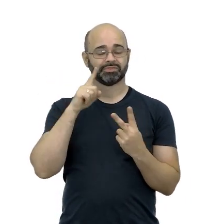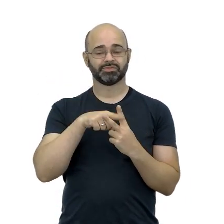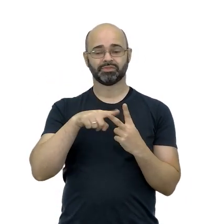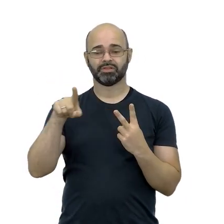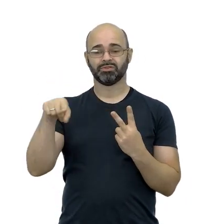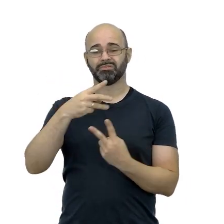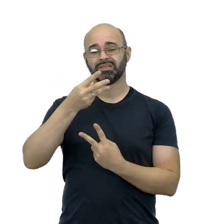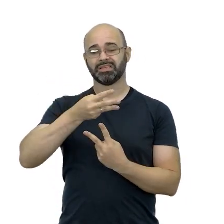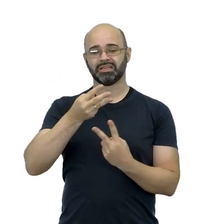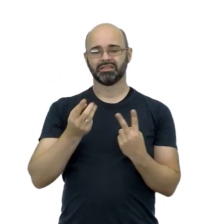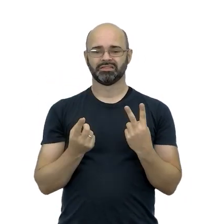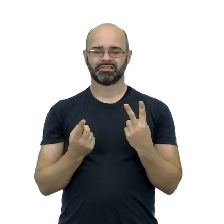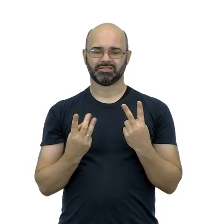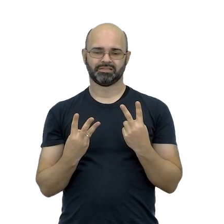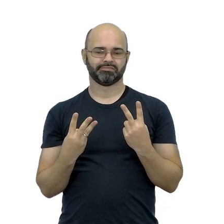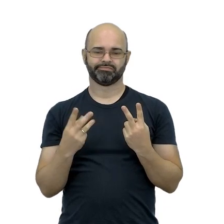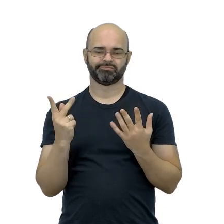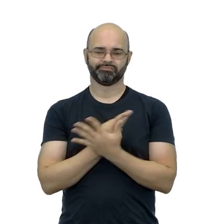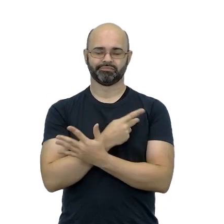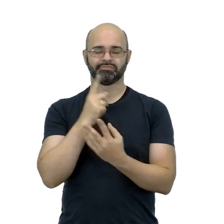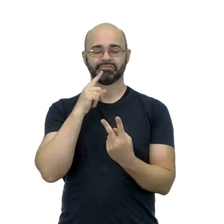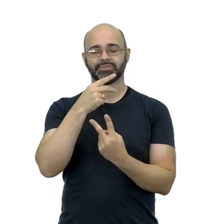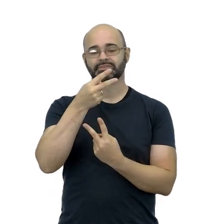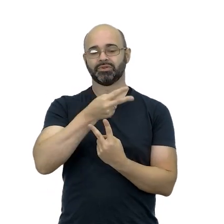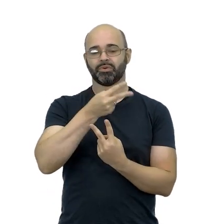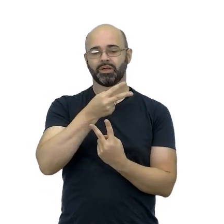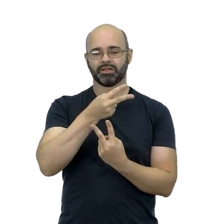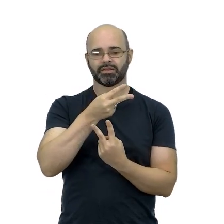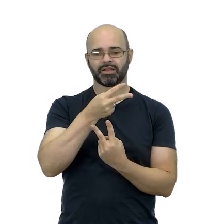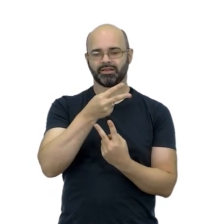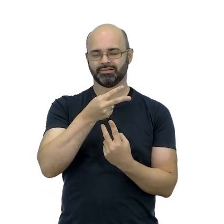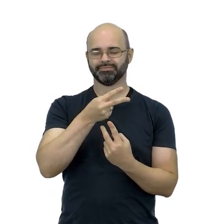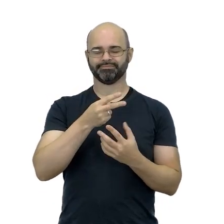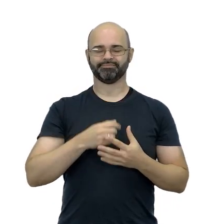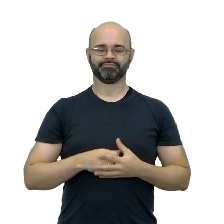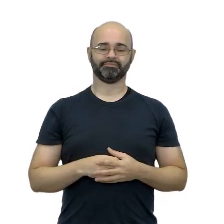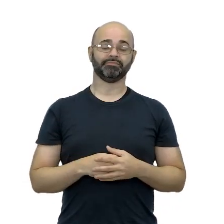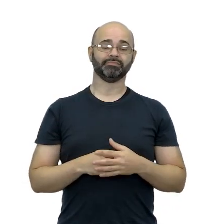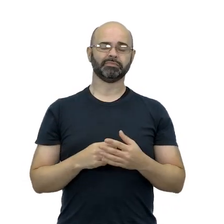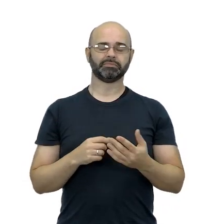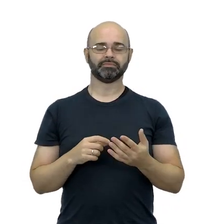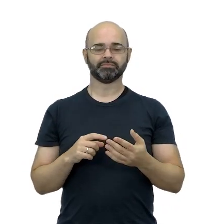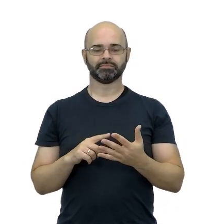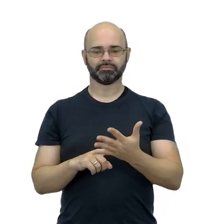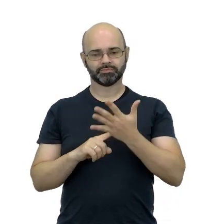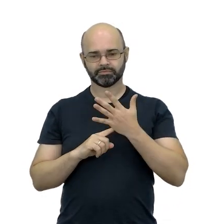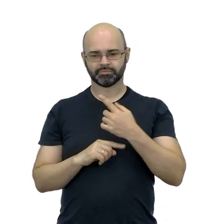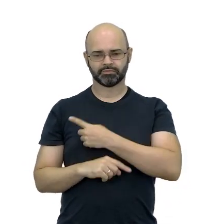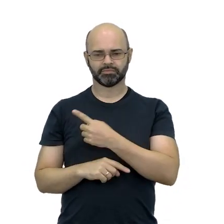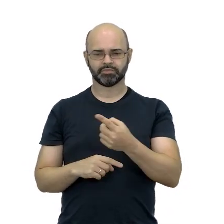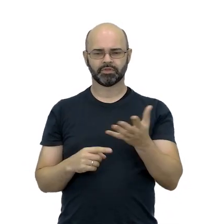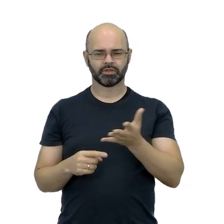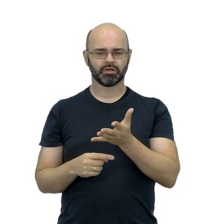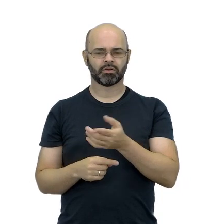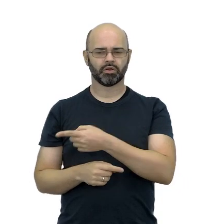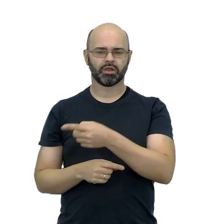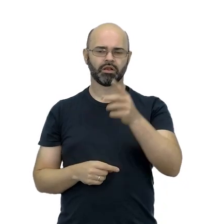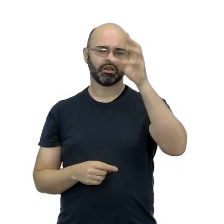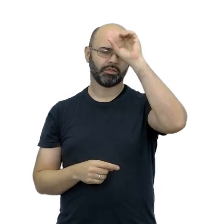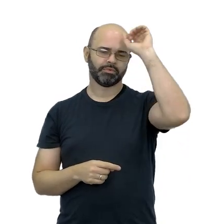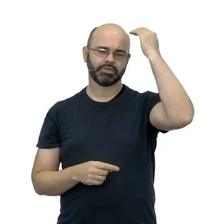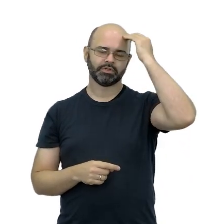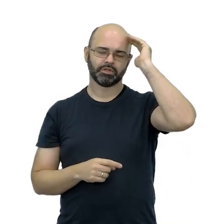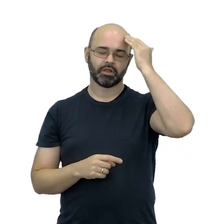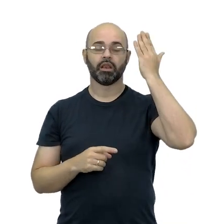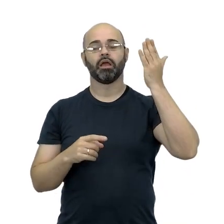13 e tratou como se fosse uma raiz quadrada. Então já mostra para nós um desvio da onde que eu posso trabalhar com ele, se não ficou bem